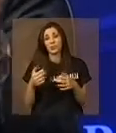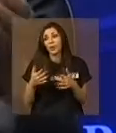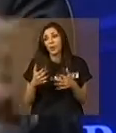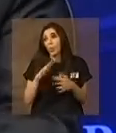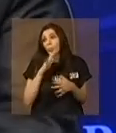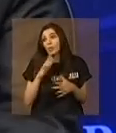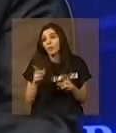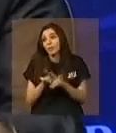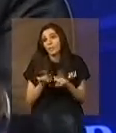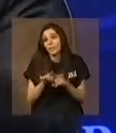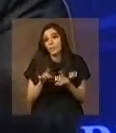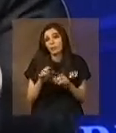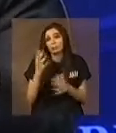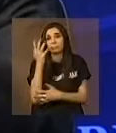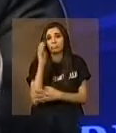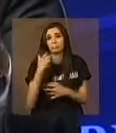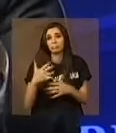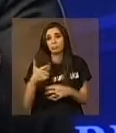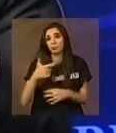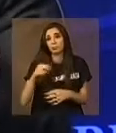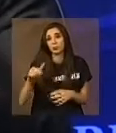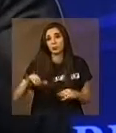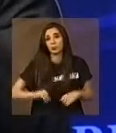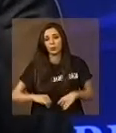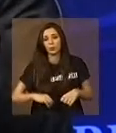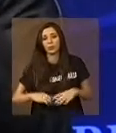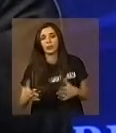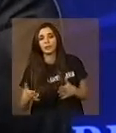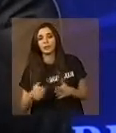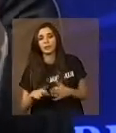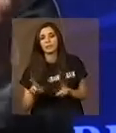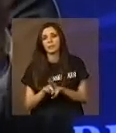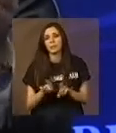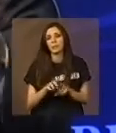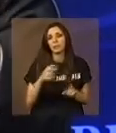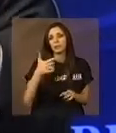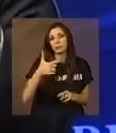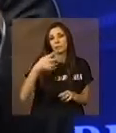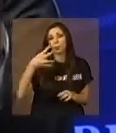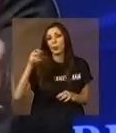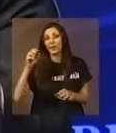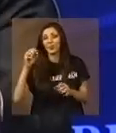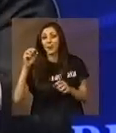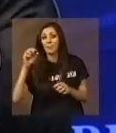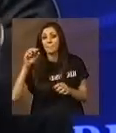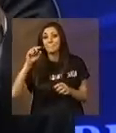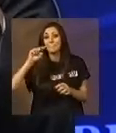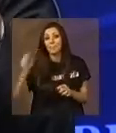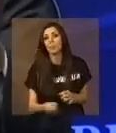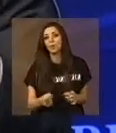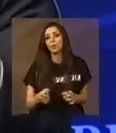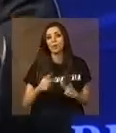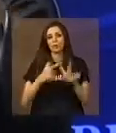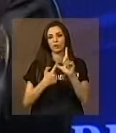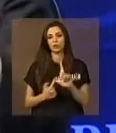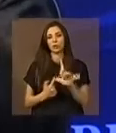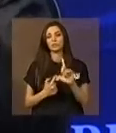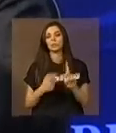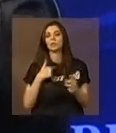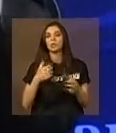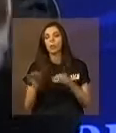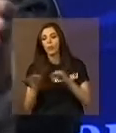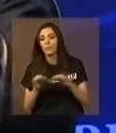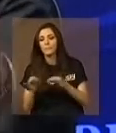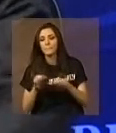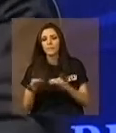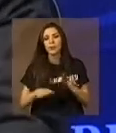tragédia climática. Peguei uma prefeitura com mais de 240 milhões de dívida. Arrumei a casa, montei uma empresa de